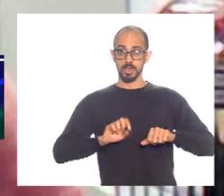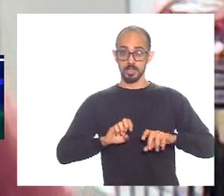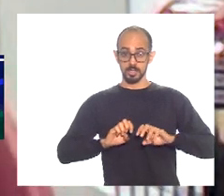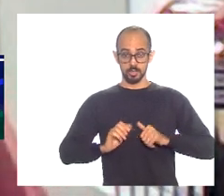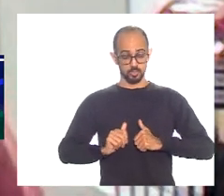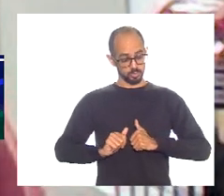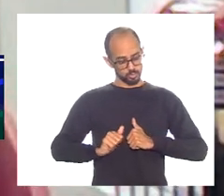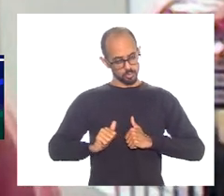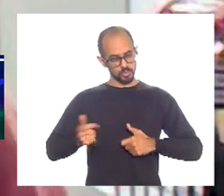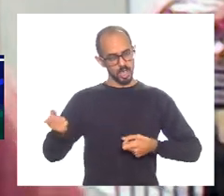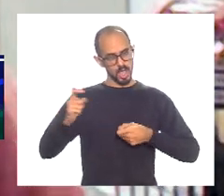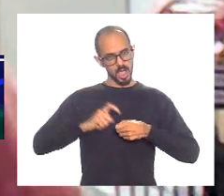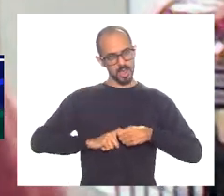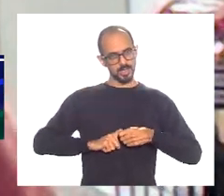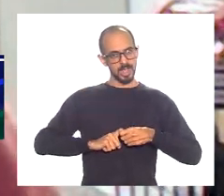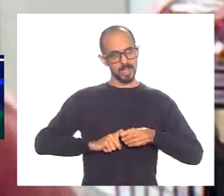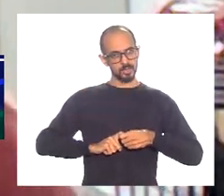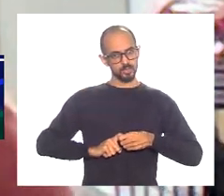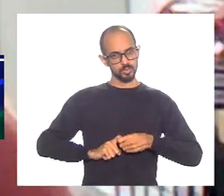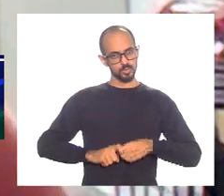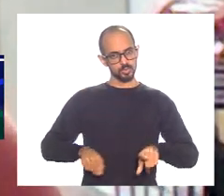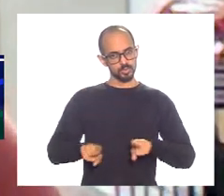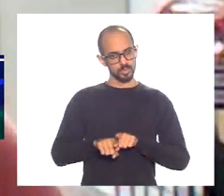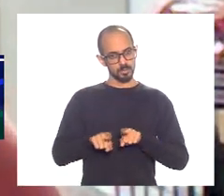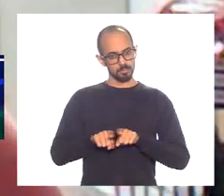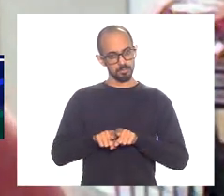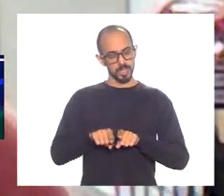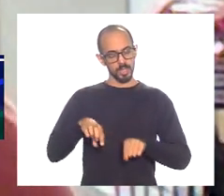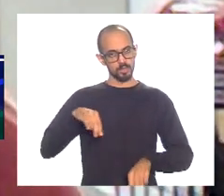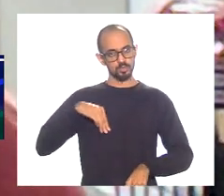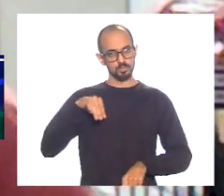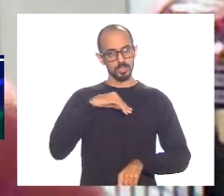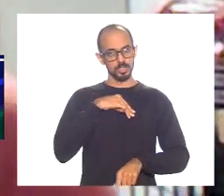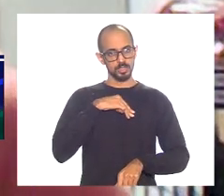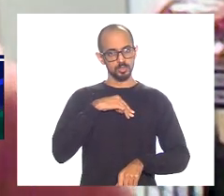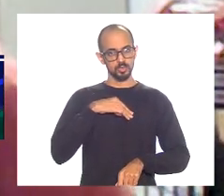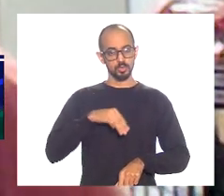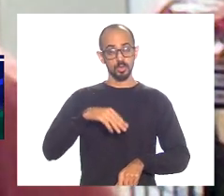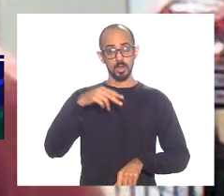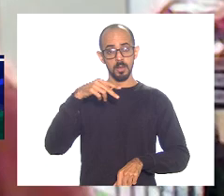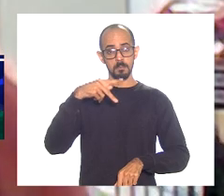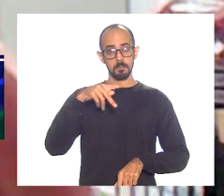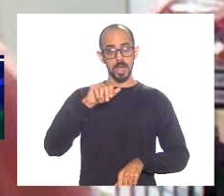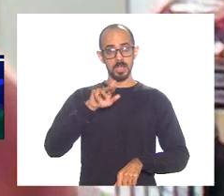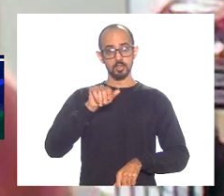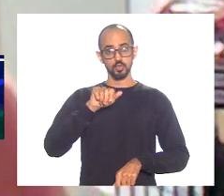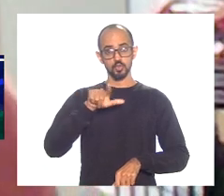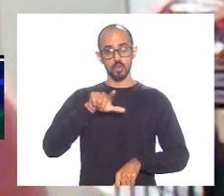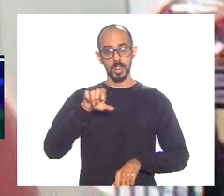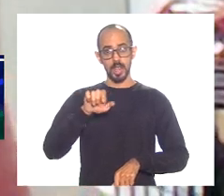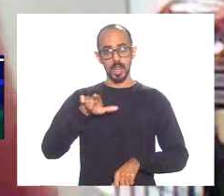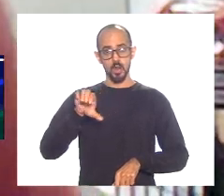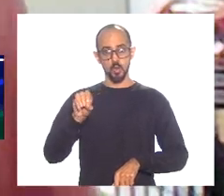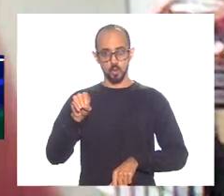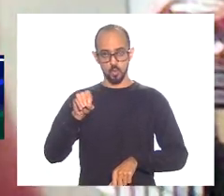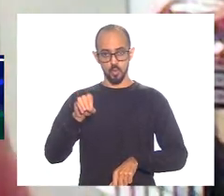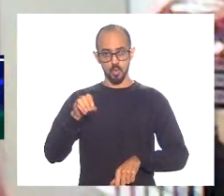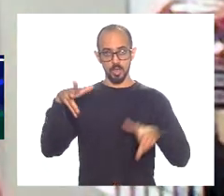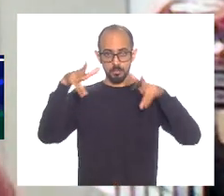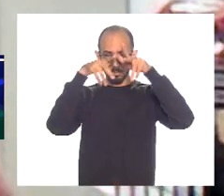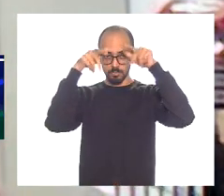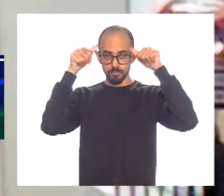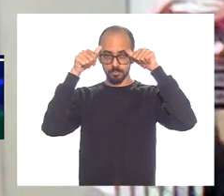também seguem. As imagens do ex-ministro da Saúde, Pazuello, circulando no shopping em Manaus,